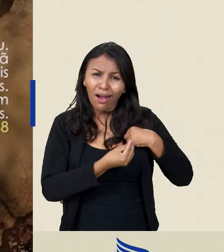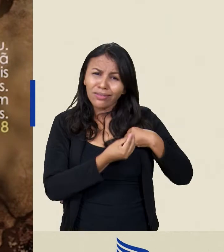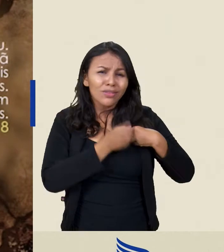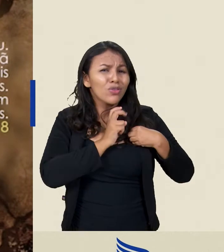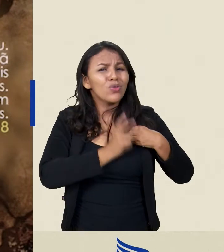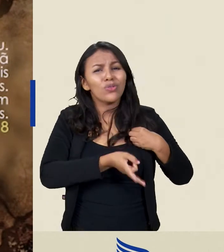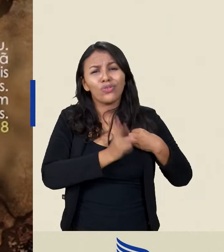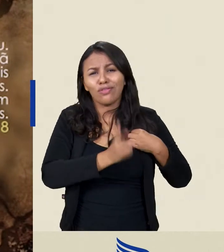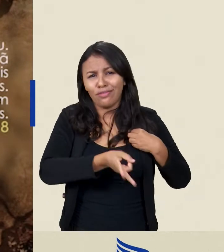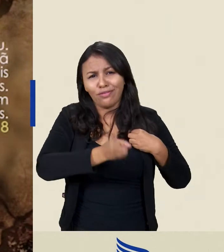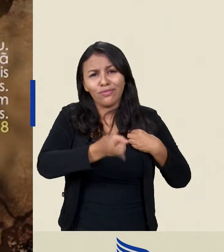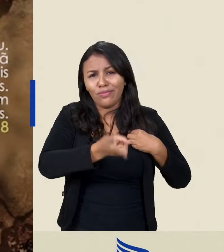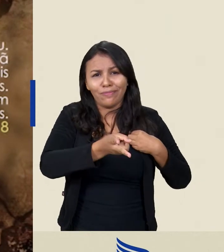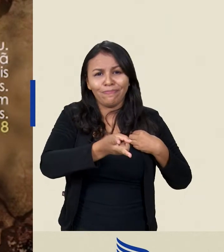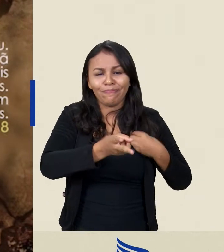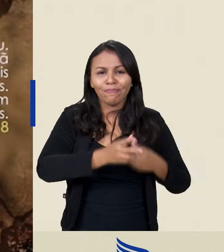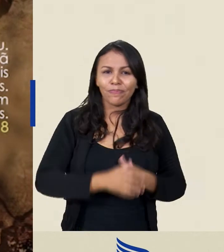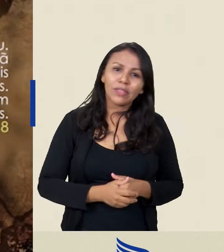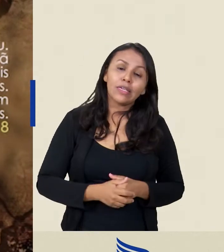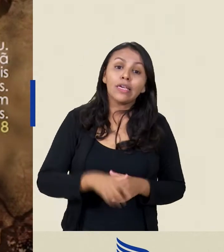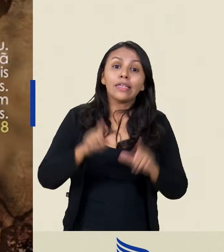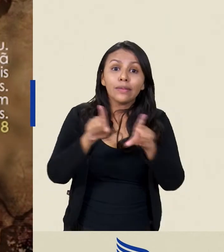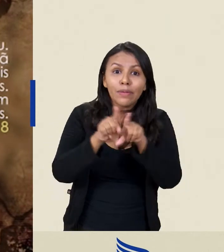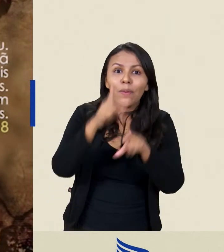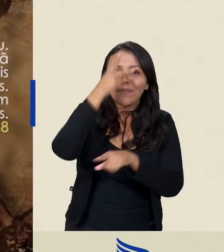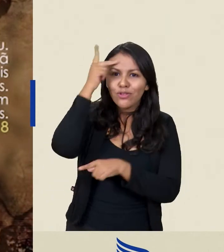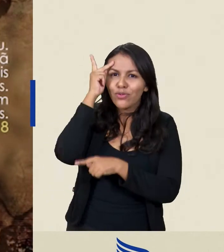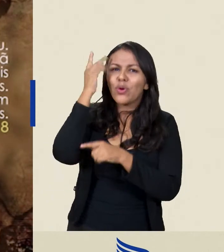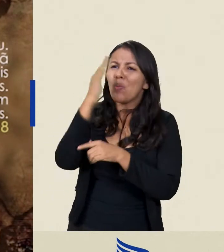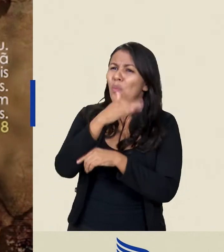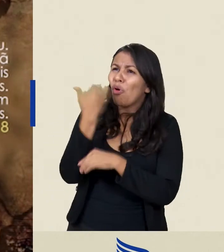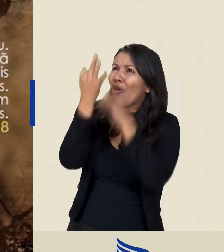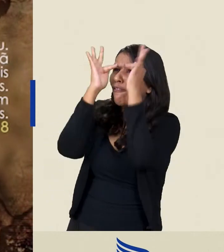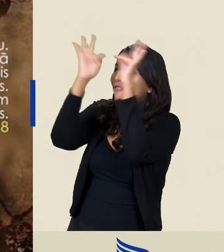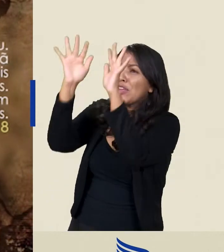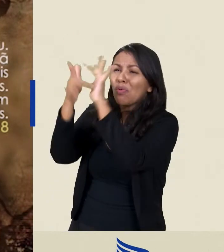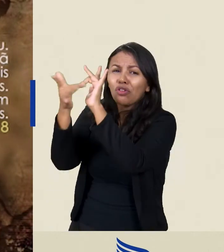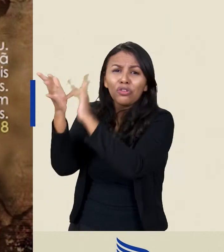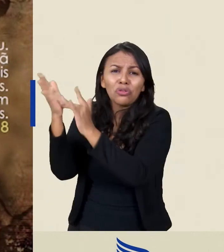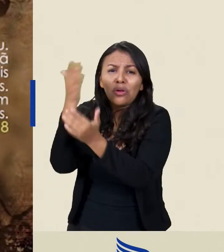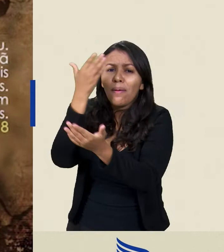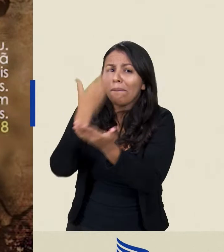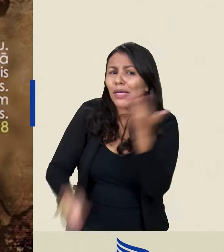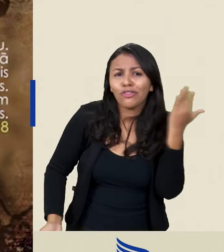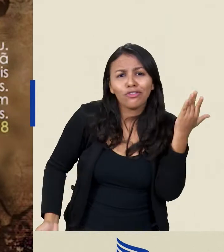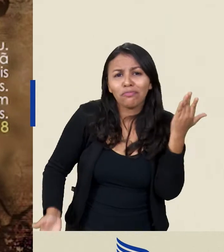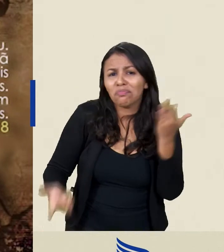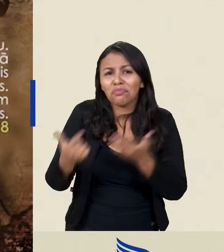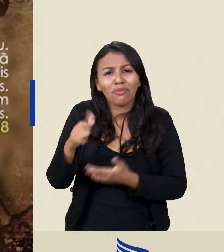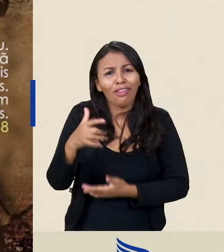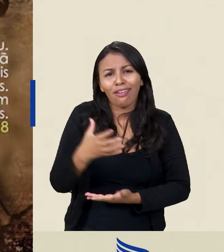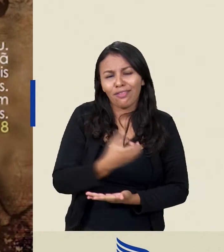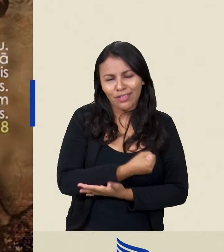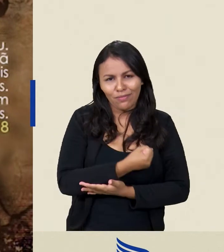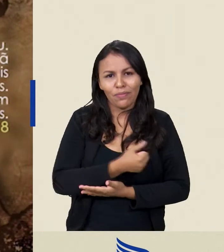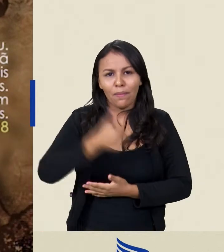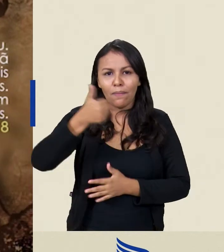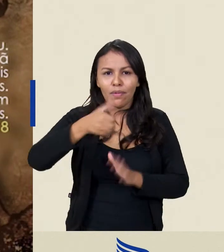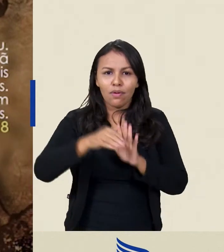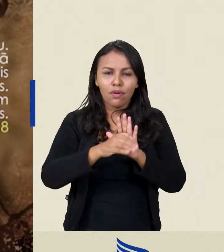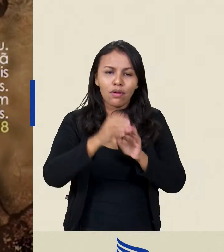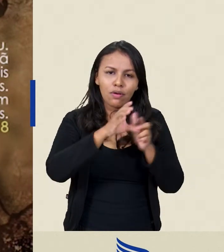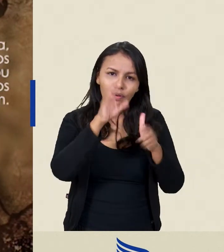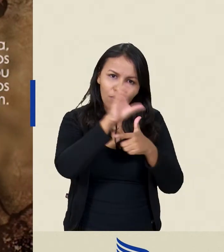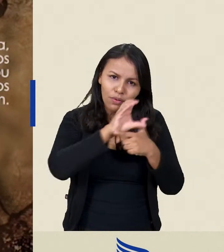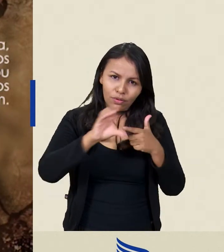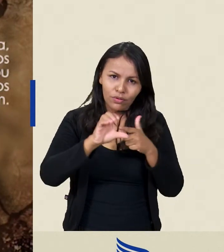pecados. E também os que dormiram em Cristo estão perdidos. 1 Coríntios 15, 13 a